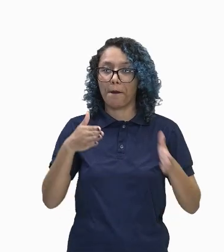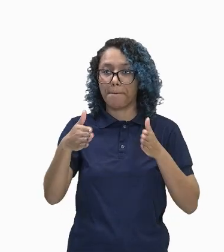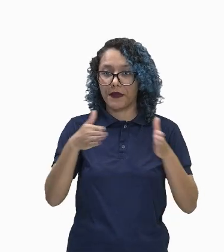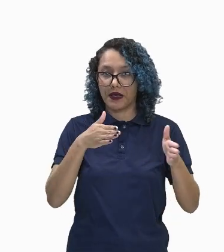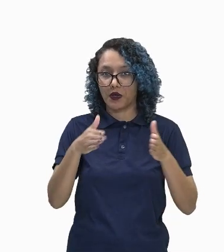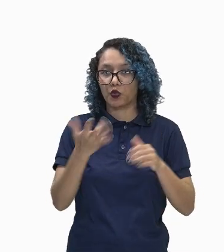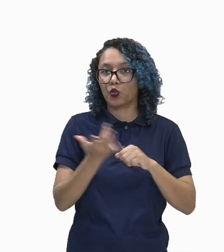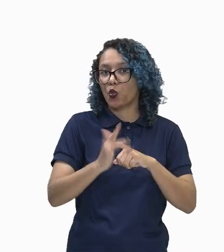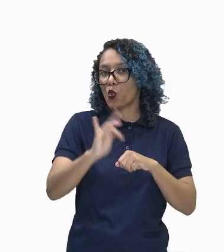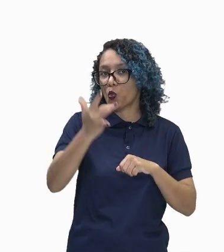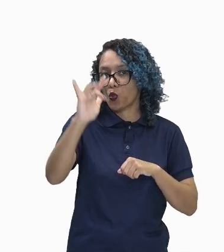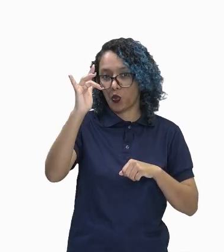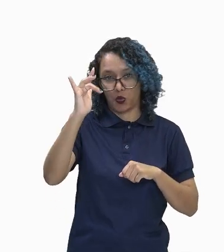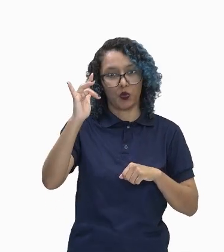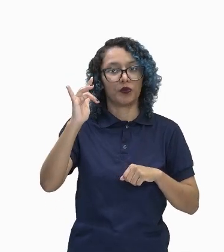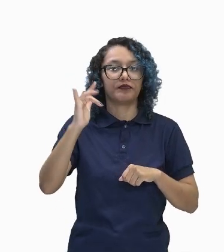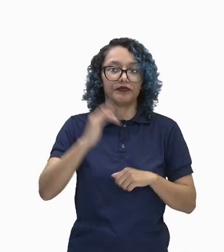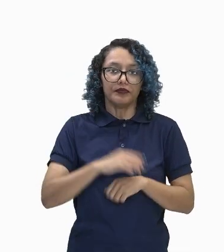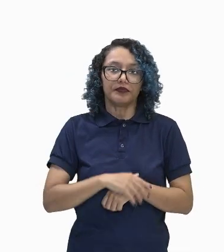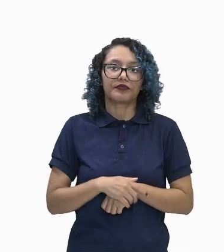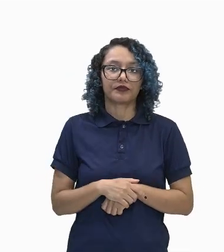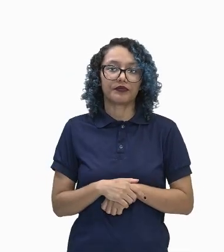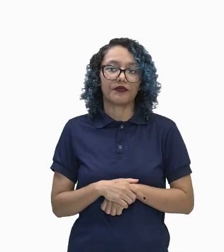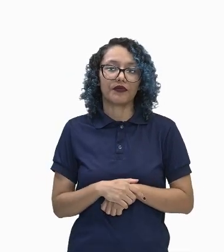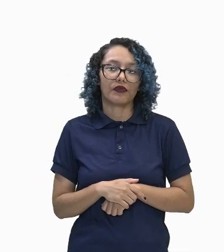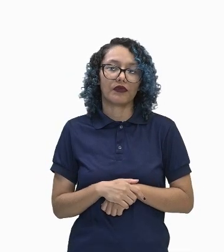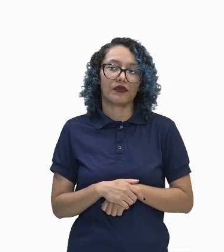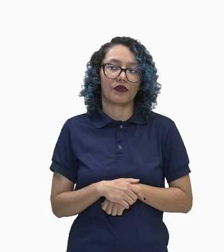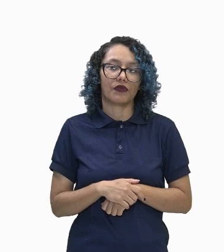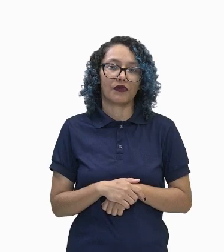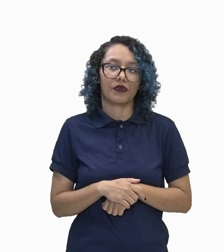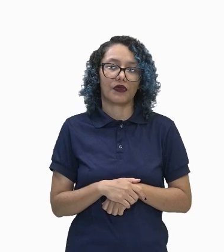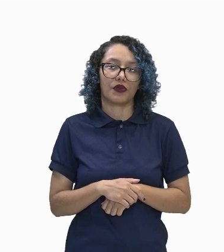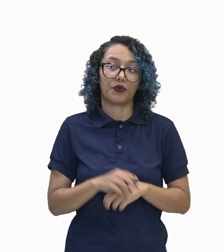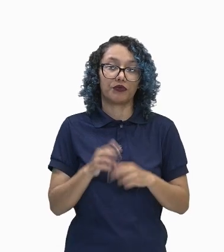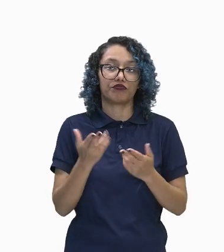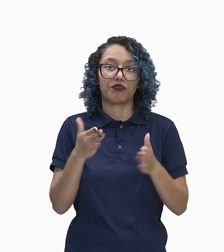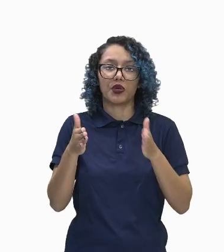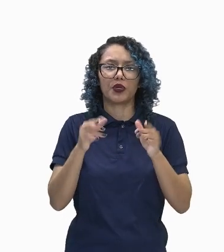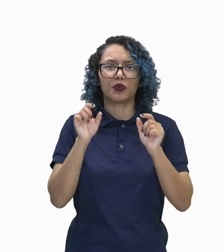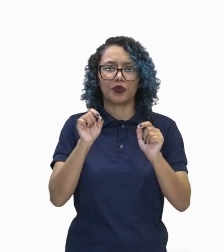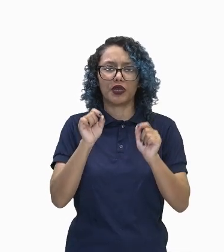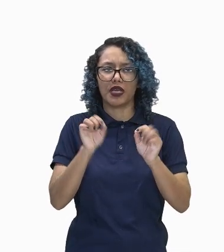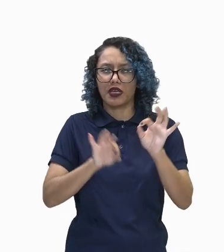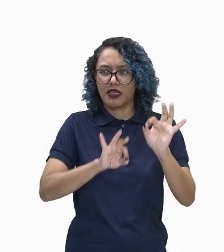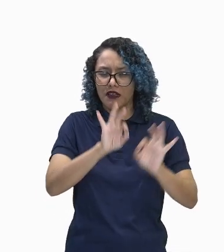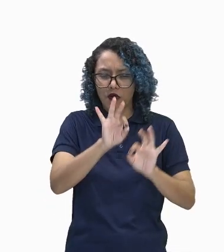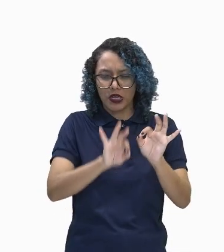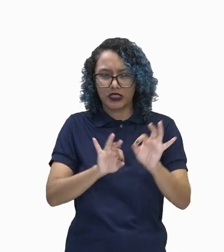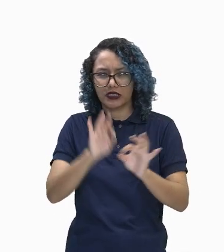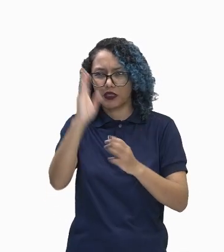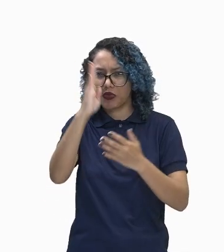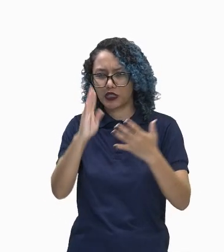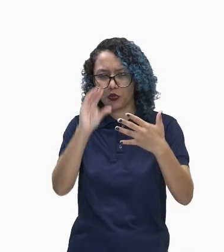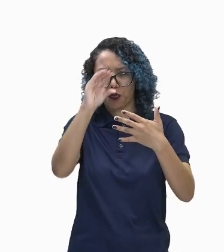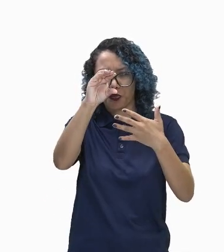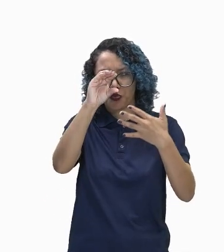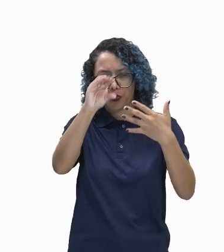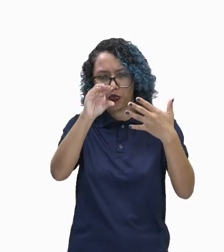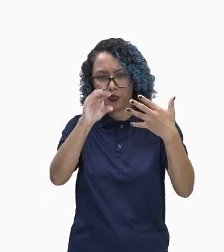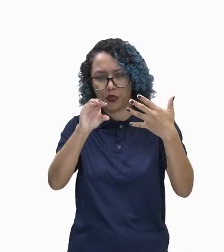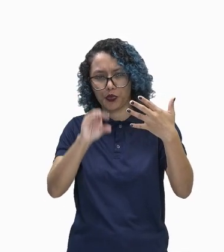do ouro, um período em que, quando foram feitas as capitanias hereditárias, a